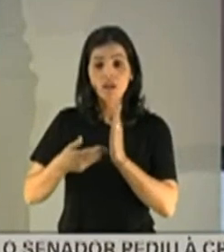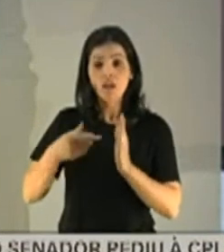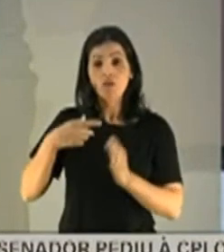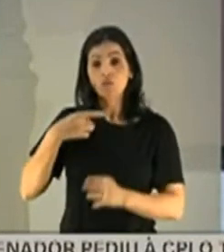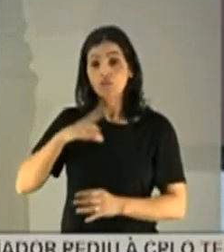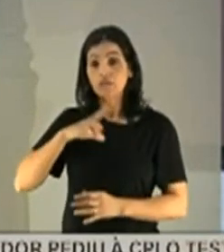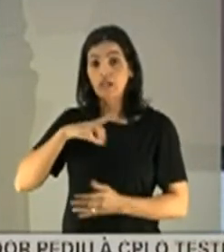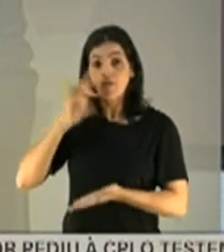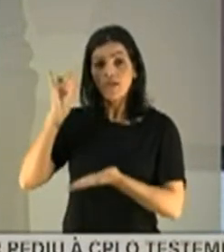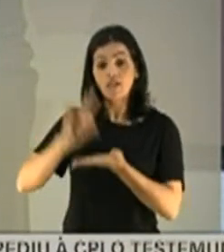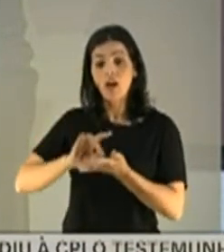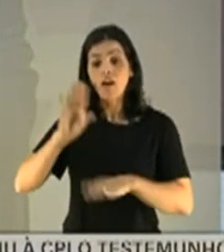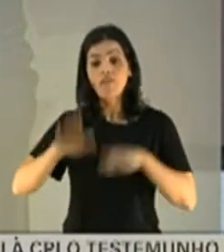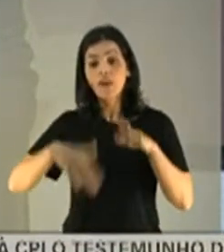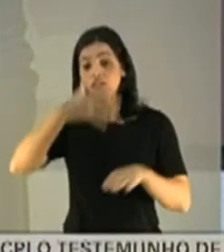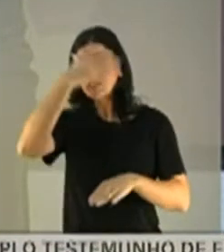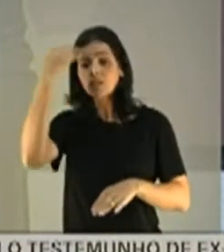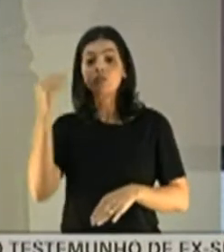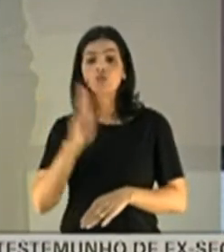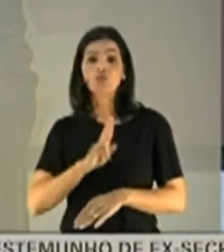até esses eu esqueço o nome de vez em quando.